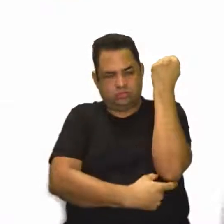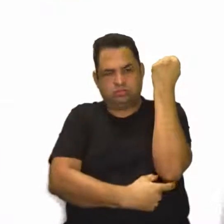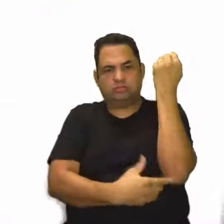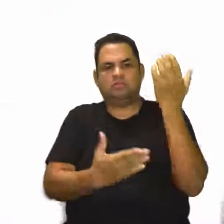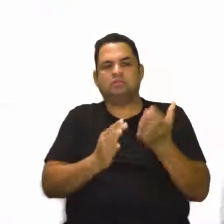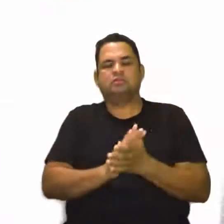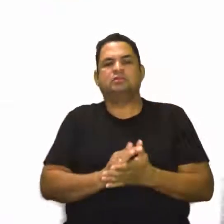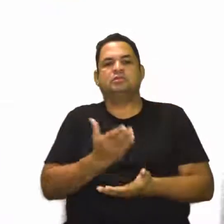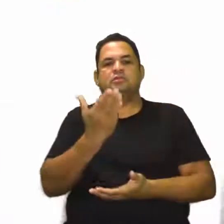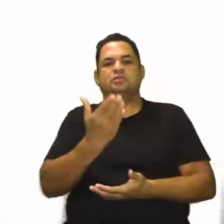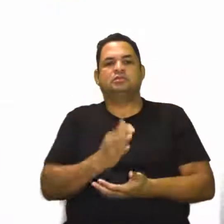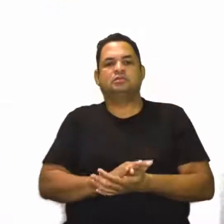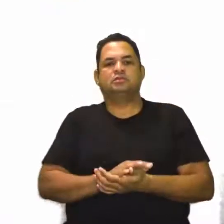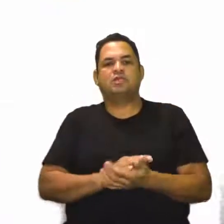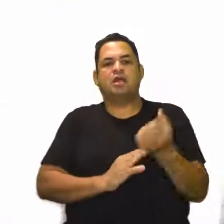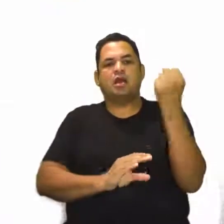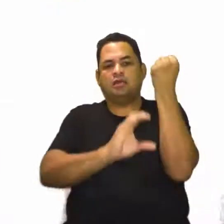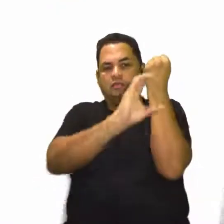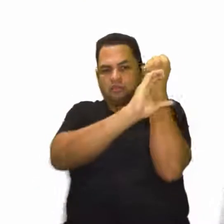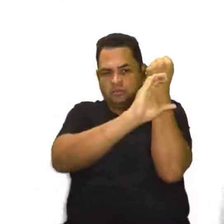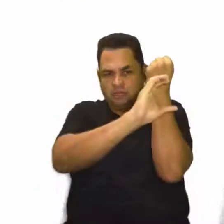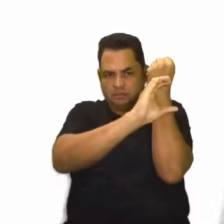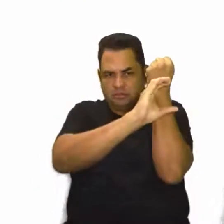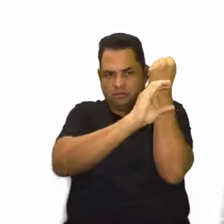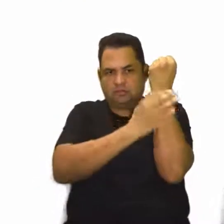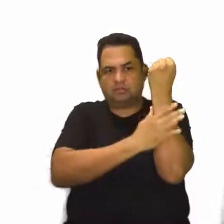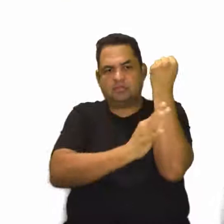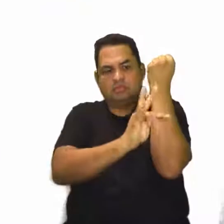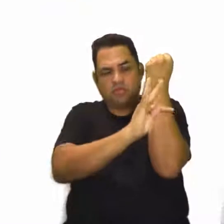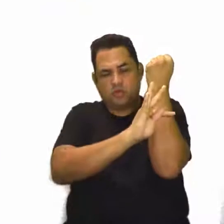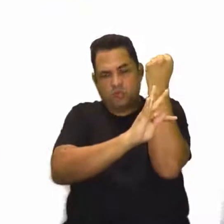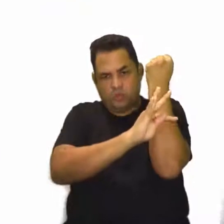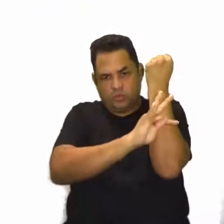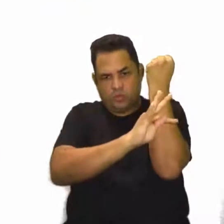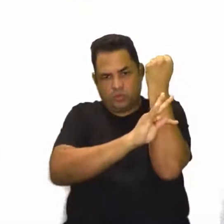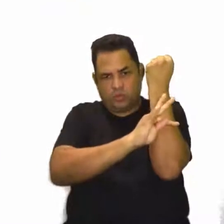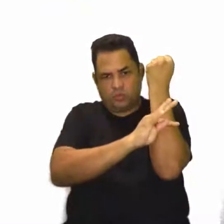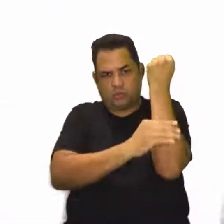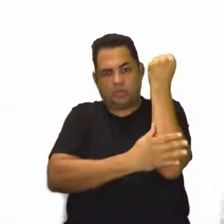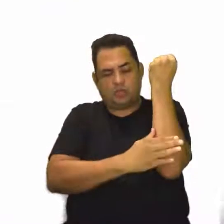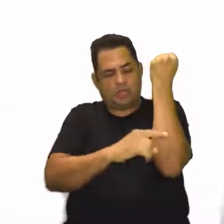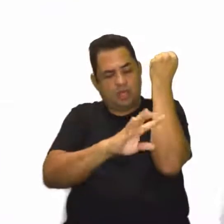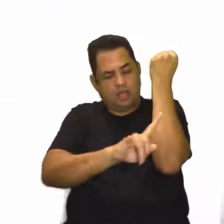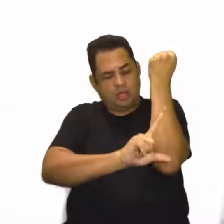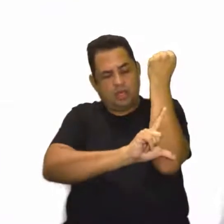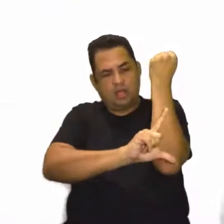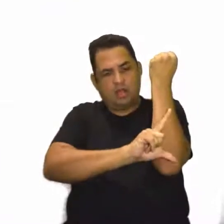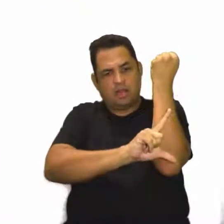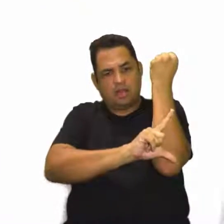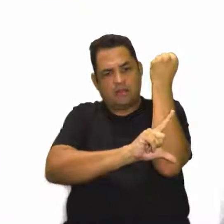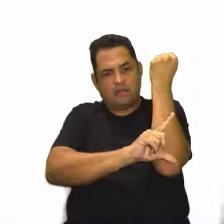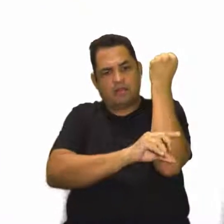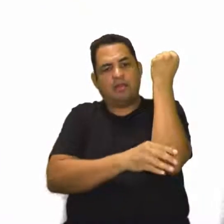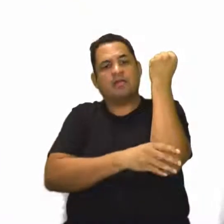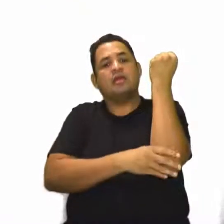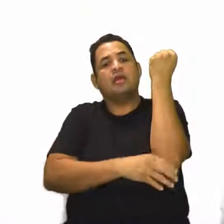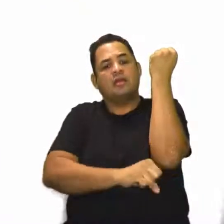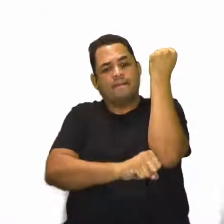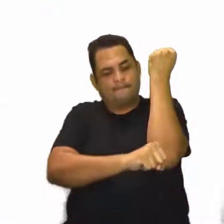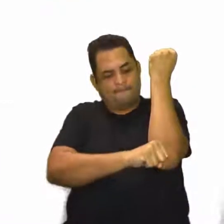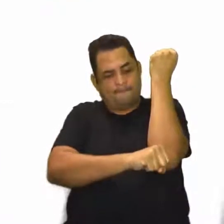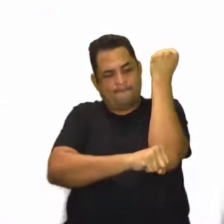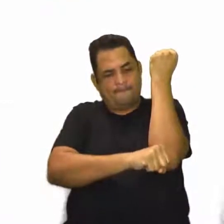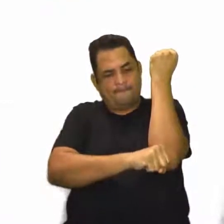Então, nós abordamos aí a região cervical, a região torácica, a região lombar e a região da pelve,